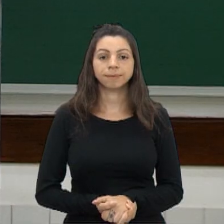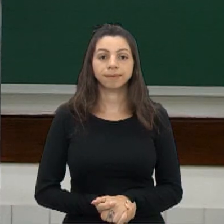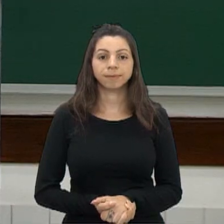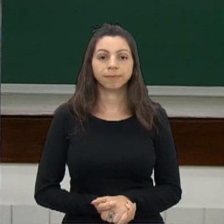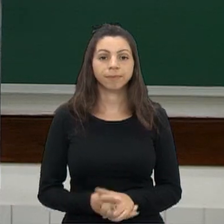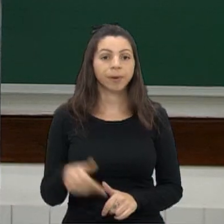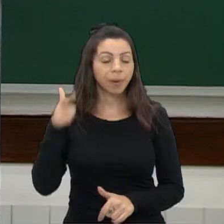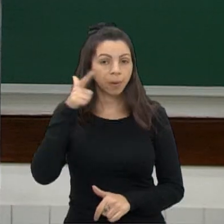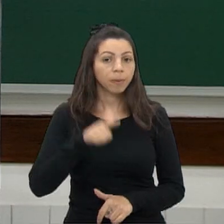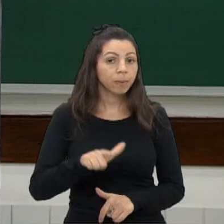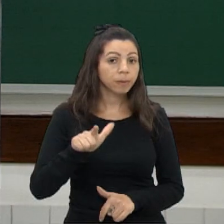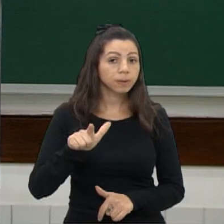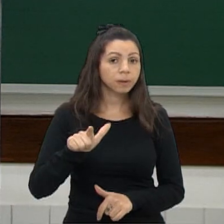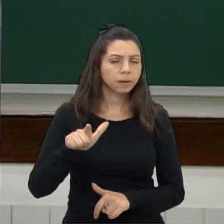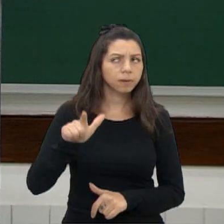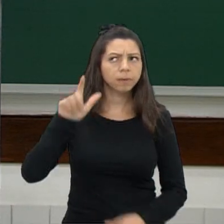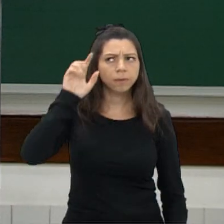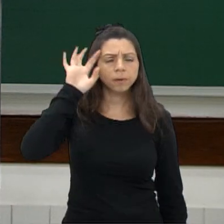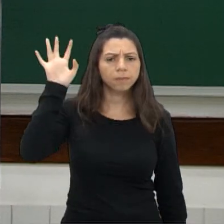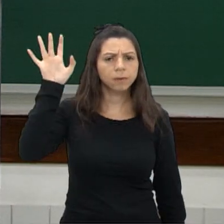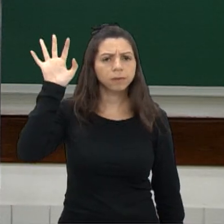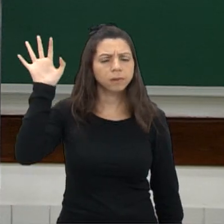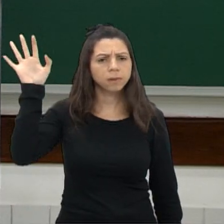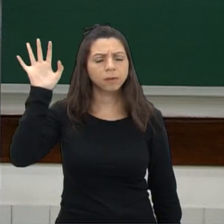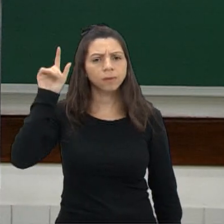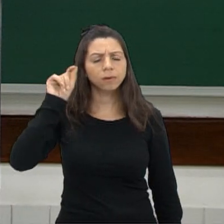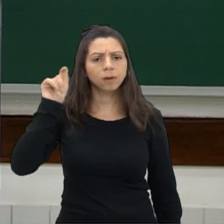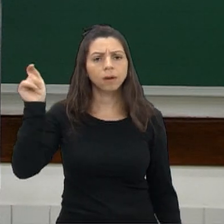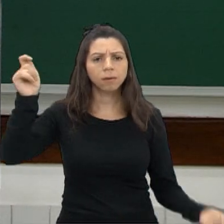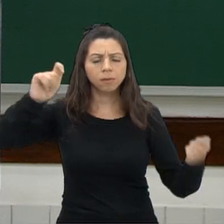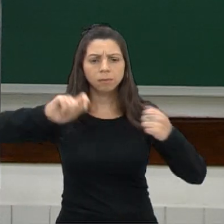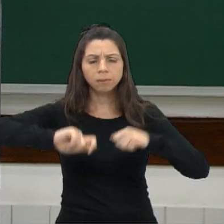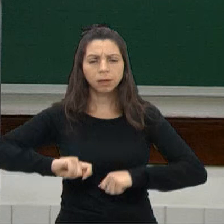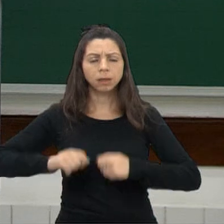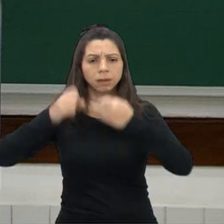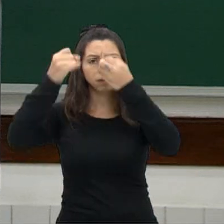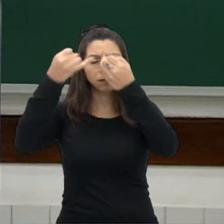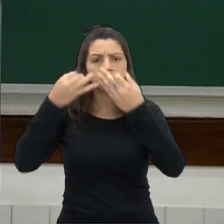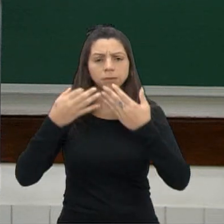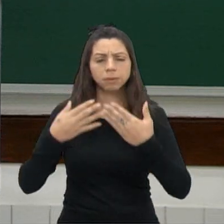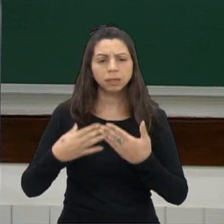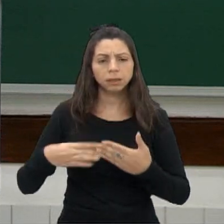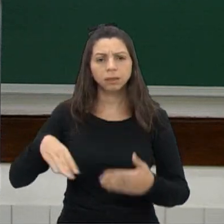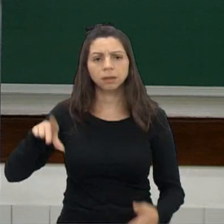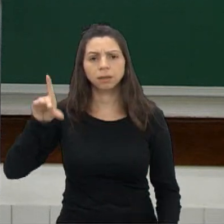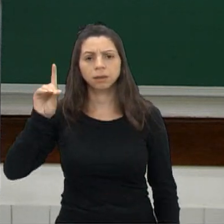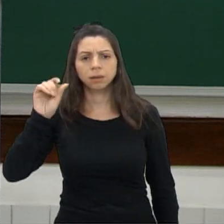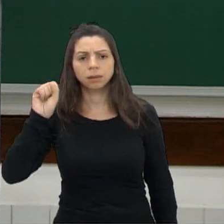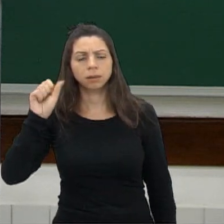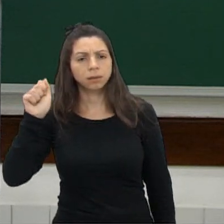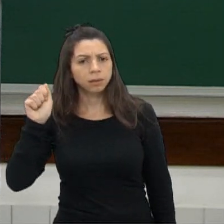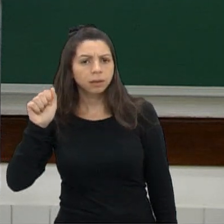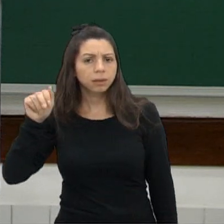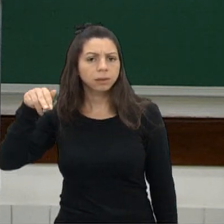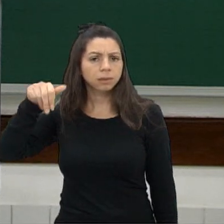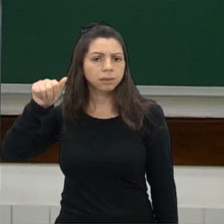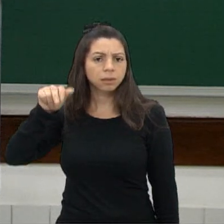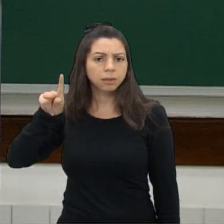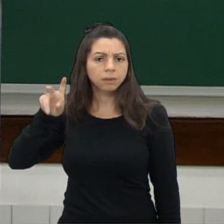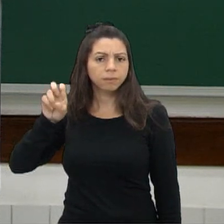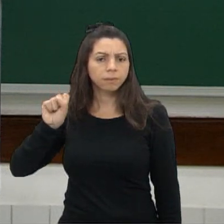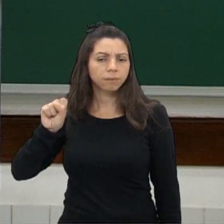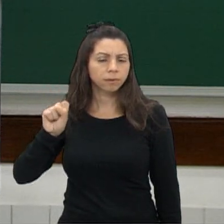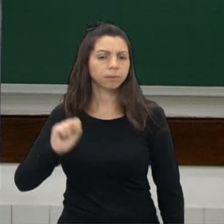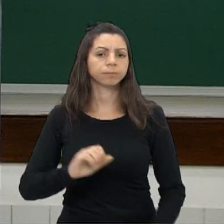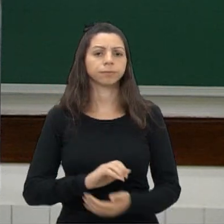Conseguiu imaginar uma possibilidade para explicar essa expressão das naves? Veja se você anotou